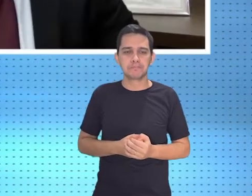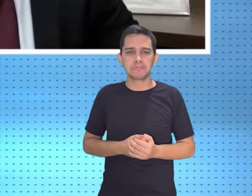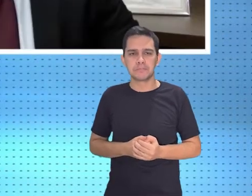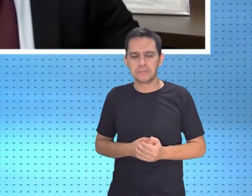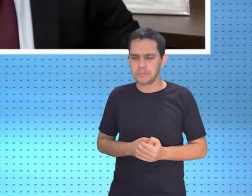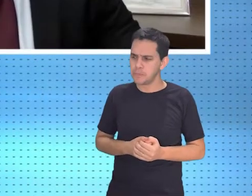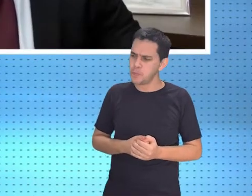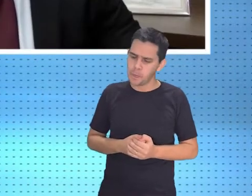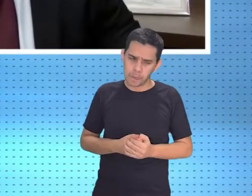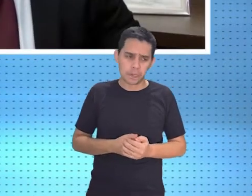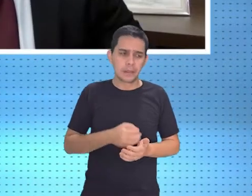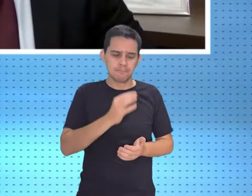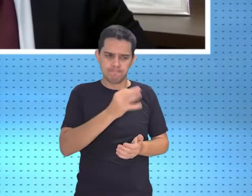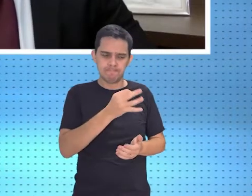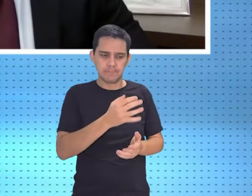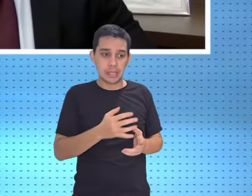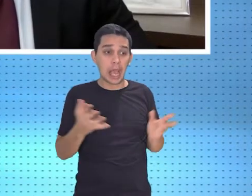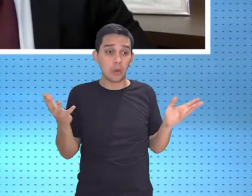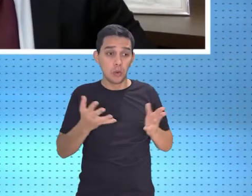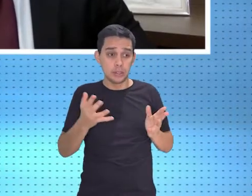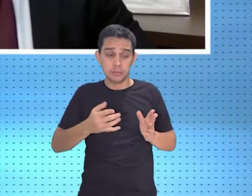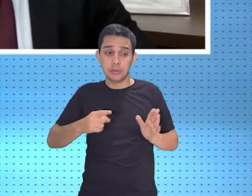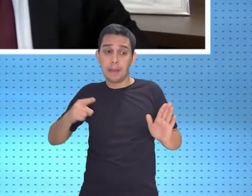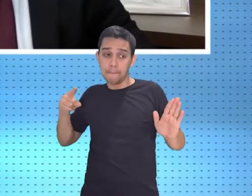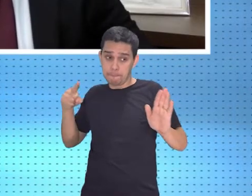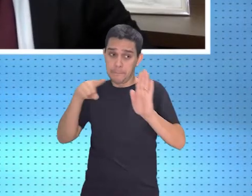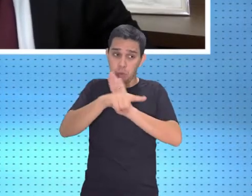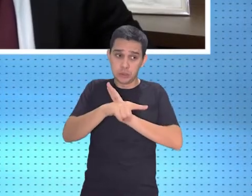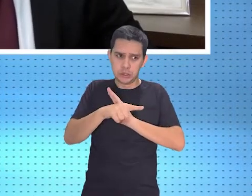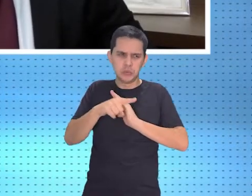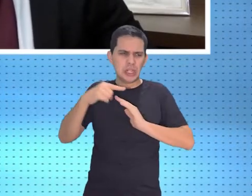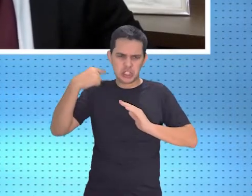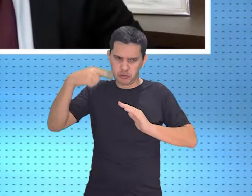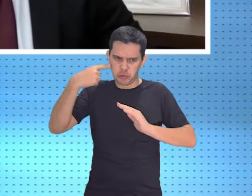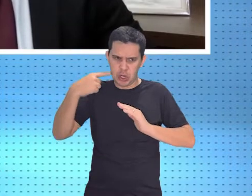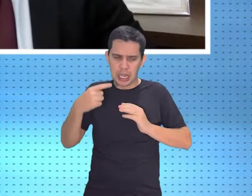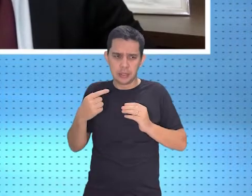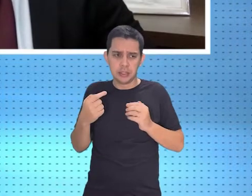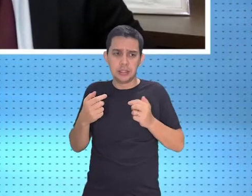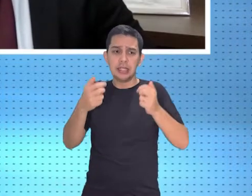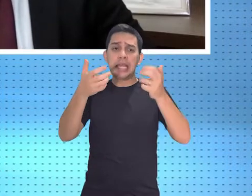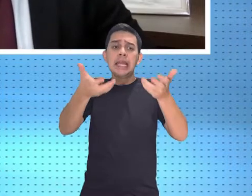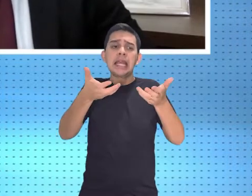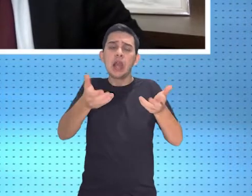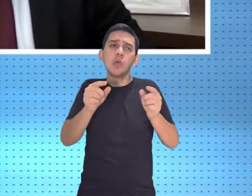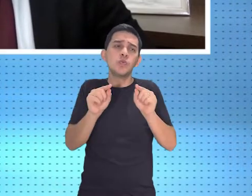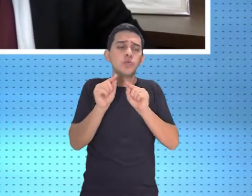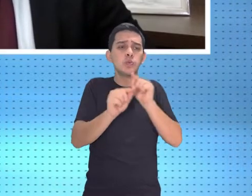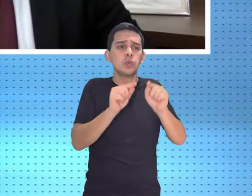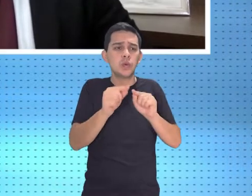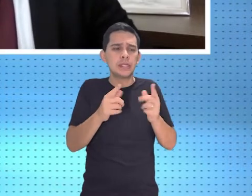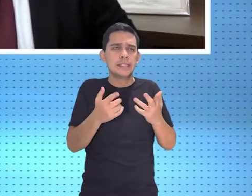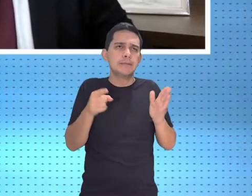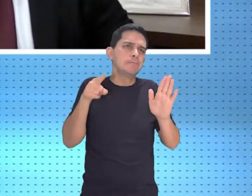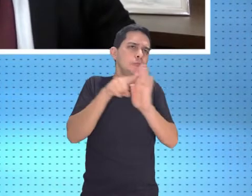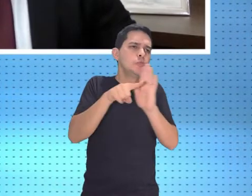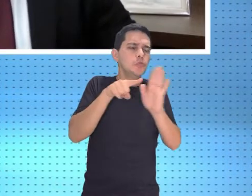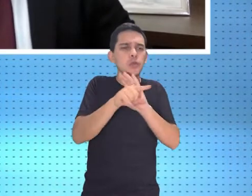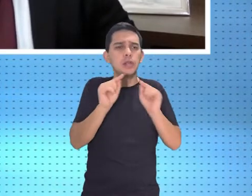Certo. Agora nós vamos à pergunta do advogado Johan Maravieski, que questiona algo sobre